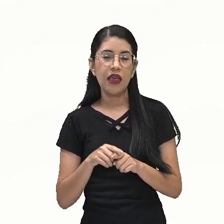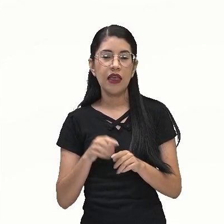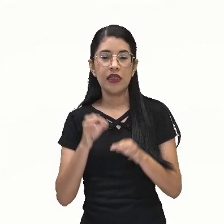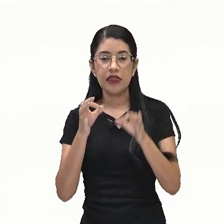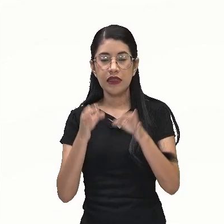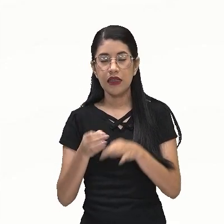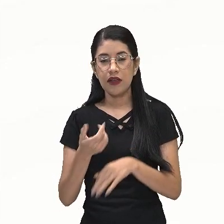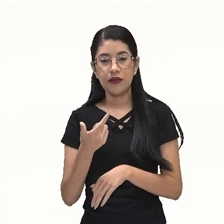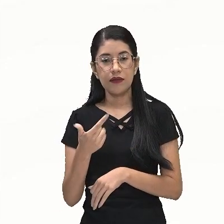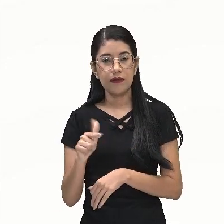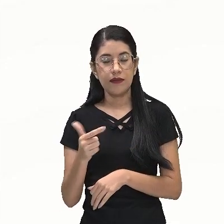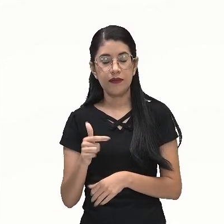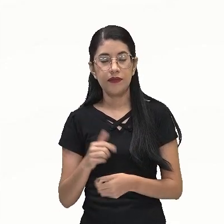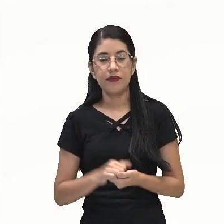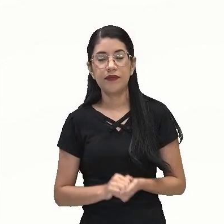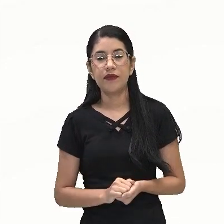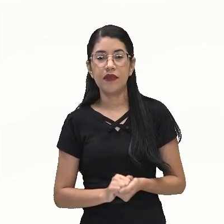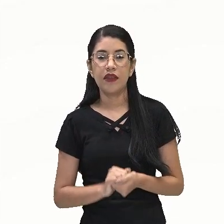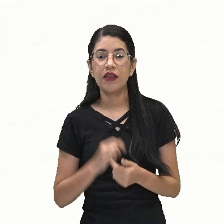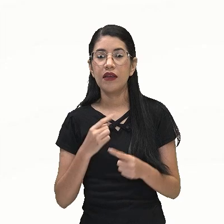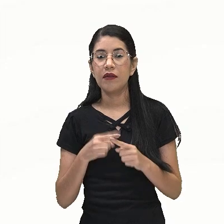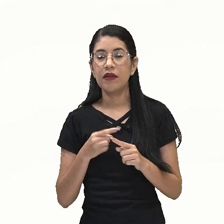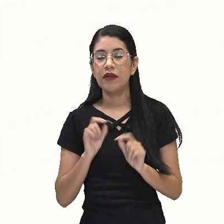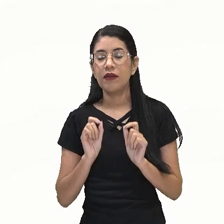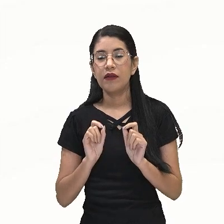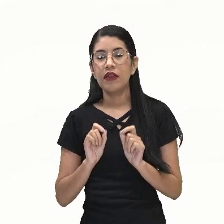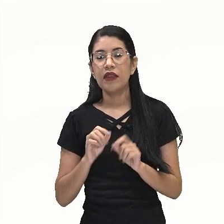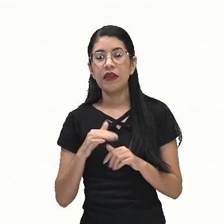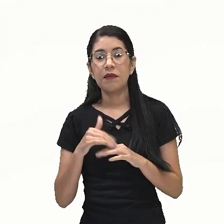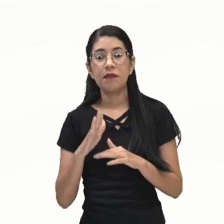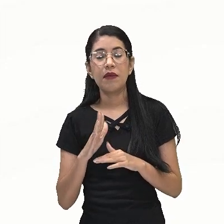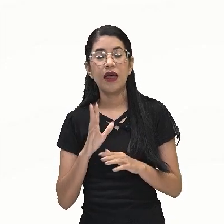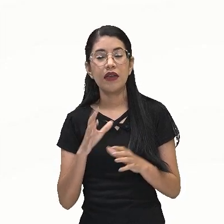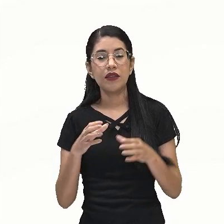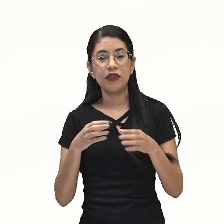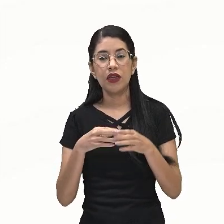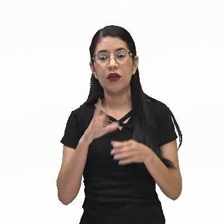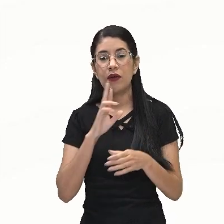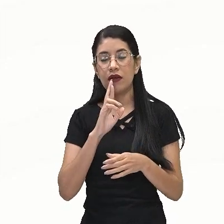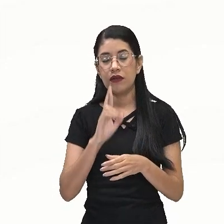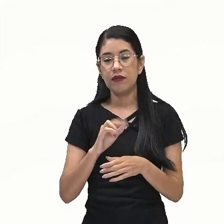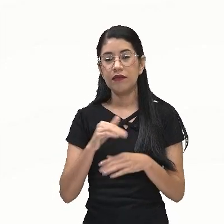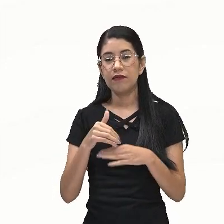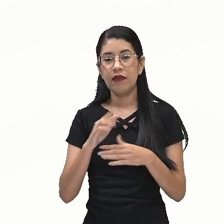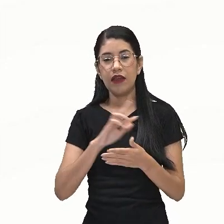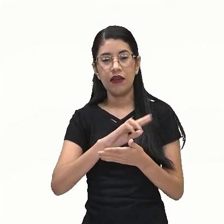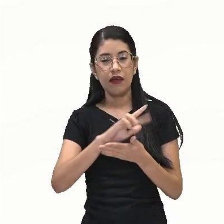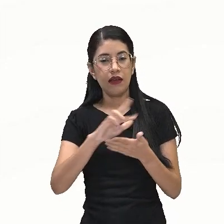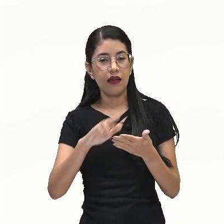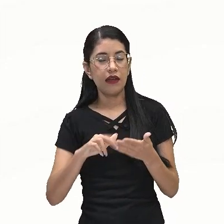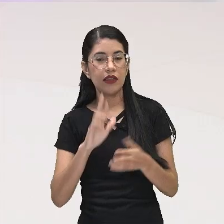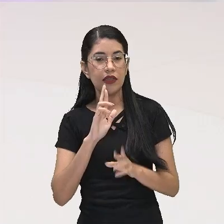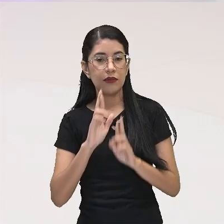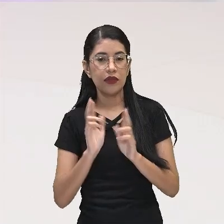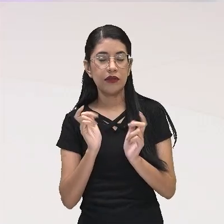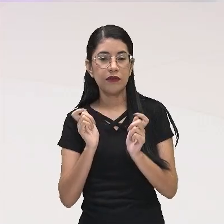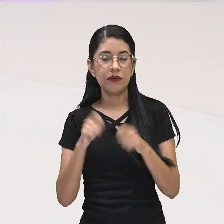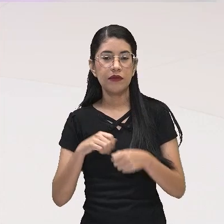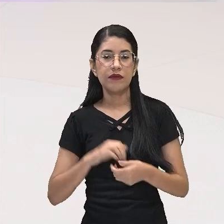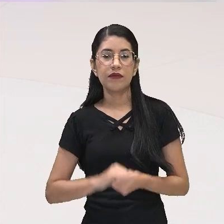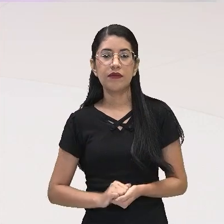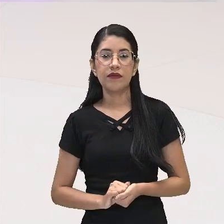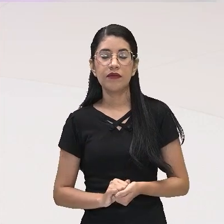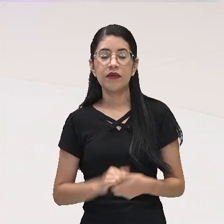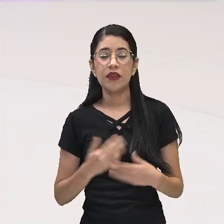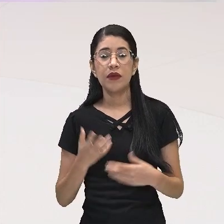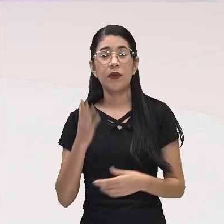indeterminado, tá? Por quê? Porque ele vai ter, né, mais de uma solução. Tudo bem? Então, pessoal, eu